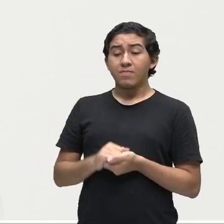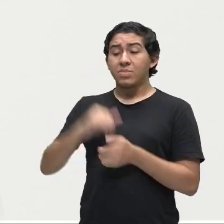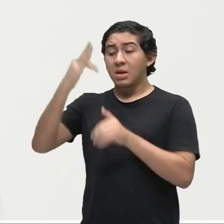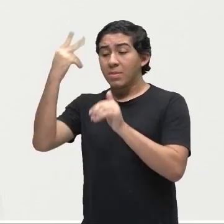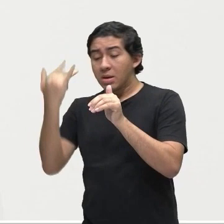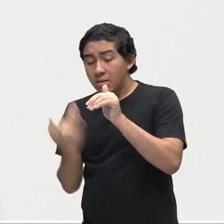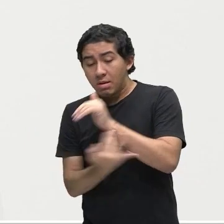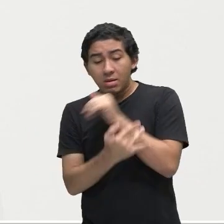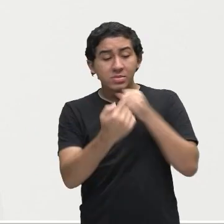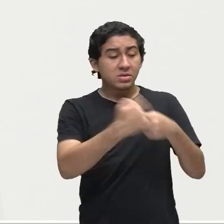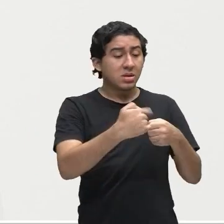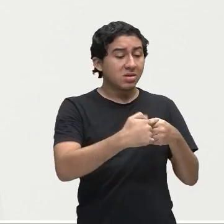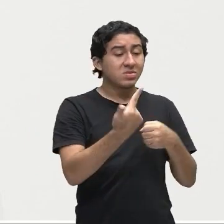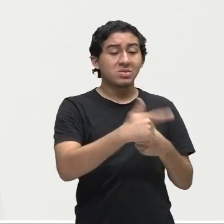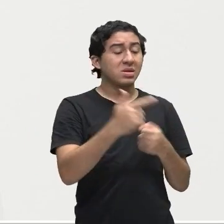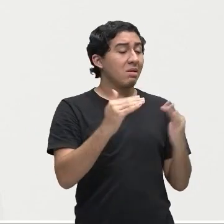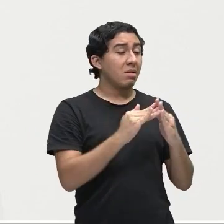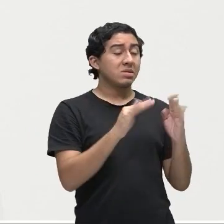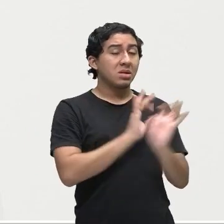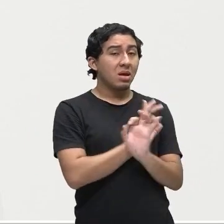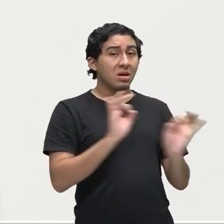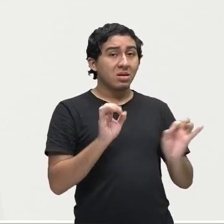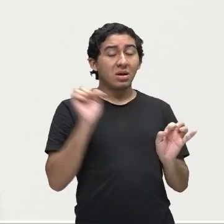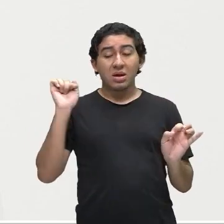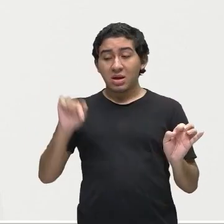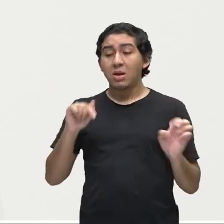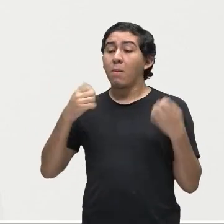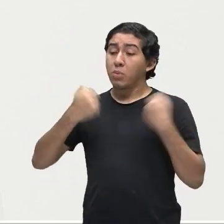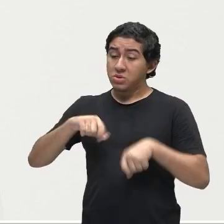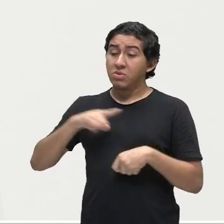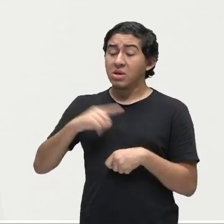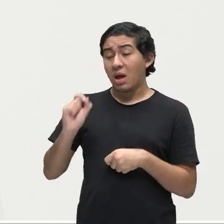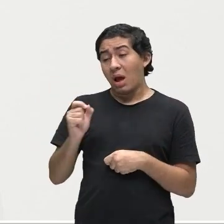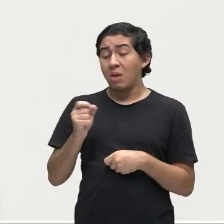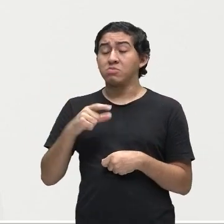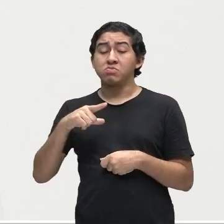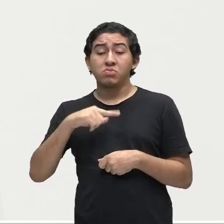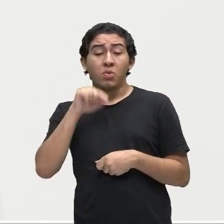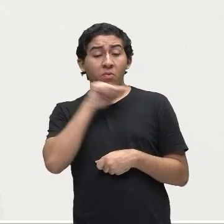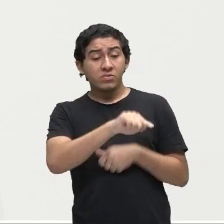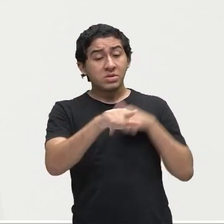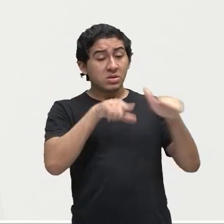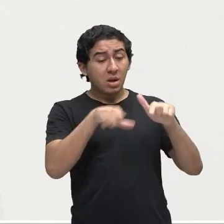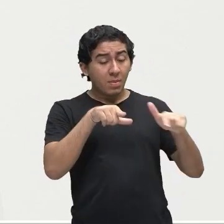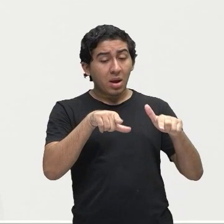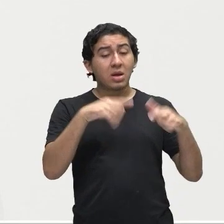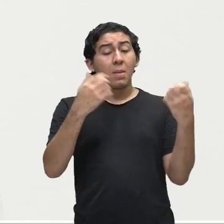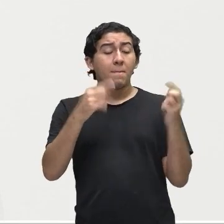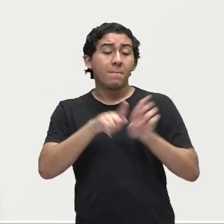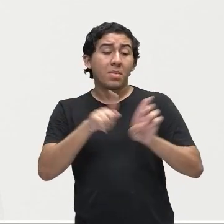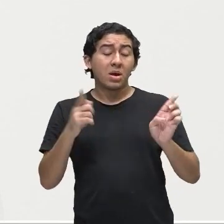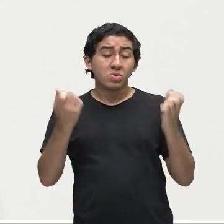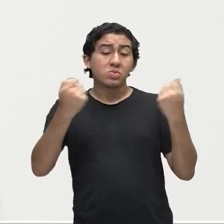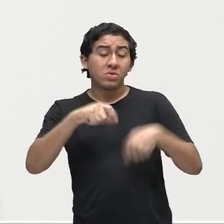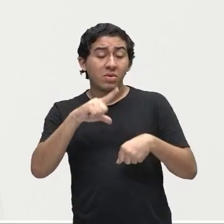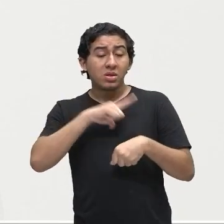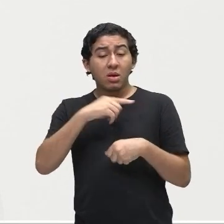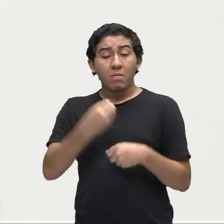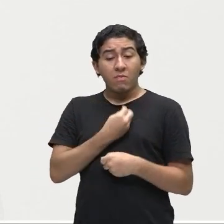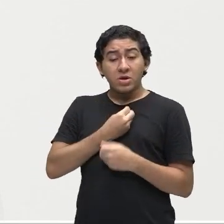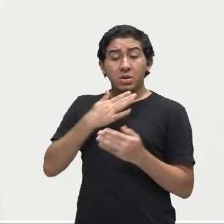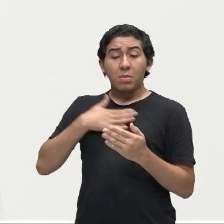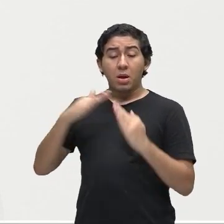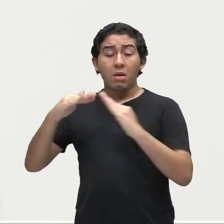onde morar, o mestre de ofício poderia ofertar ali um abrigo, roupas e alimento para